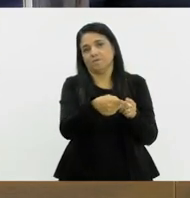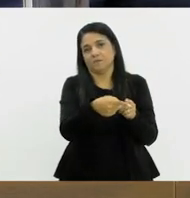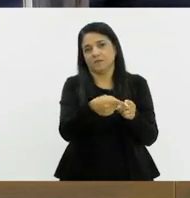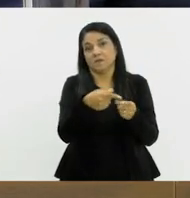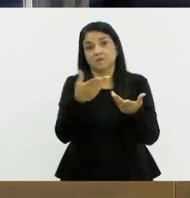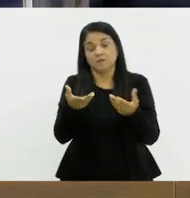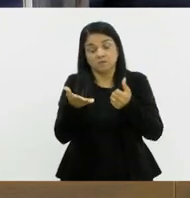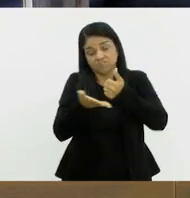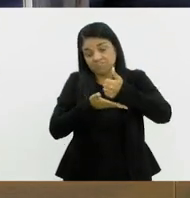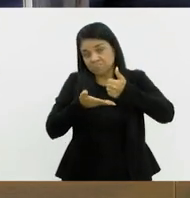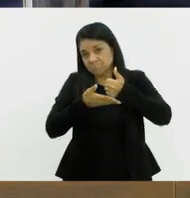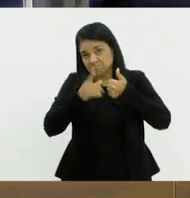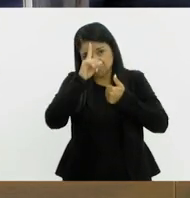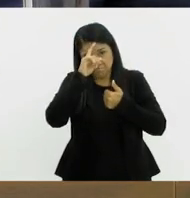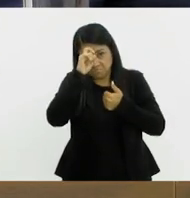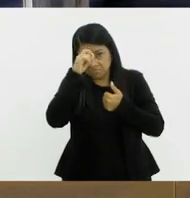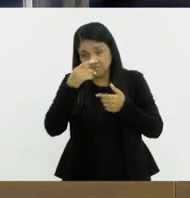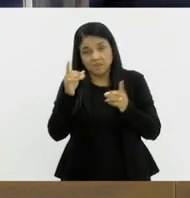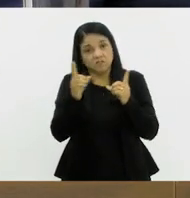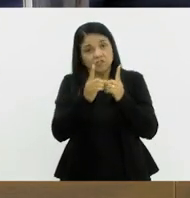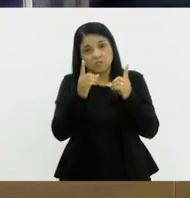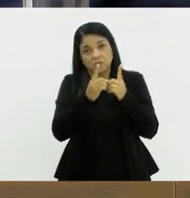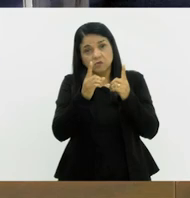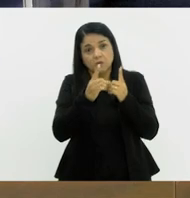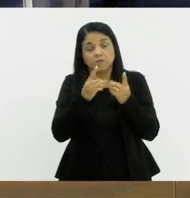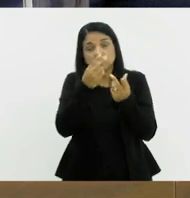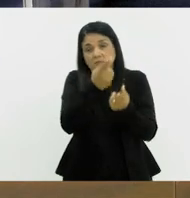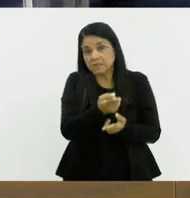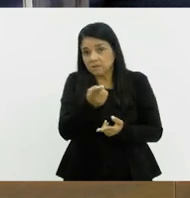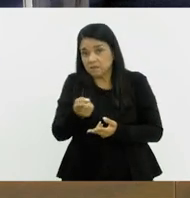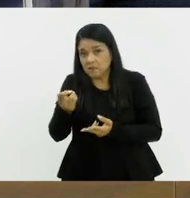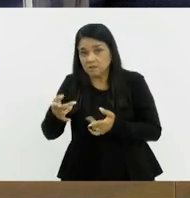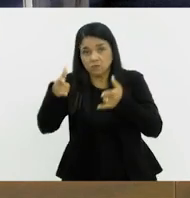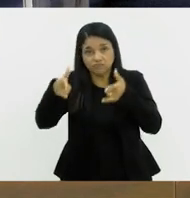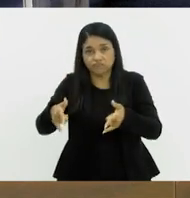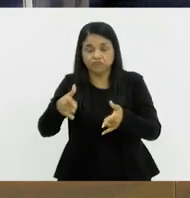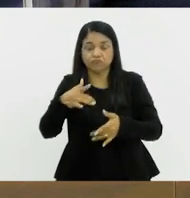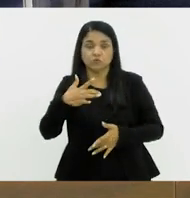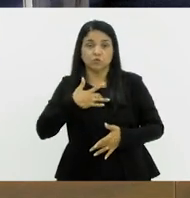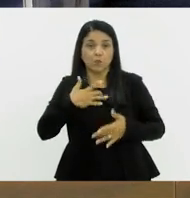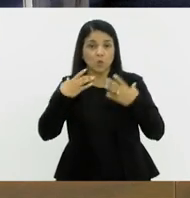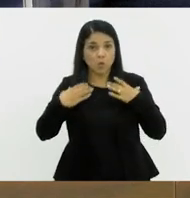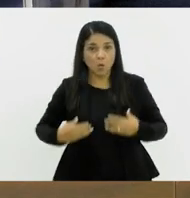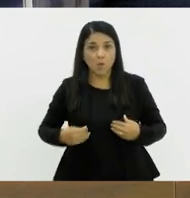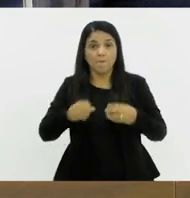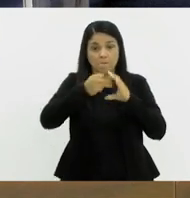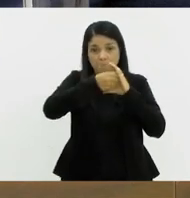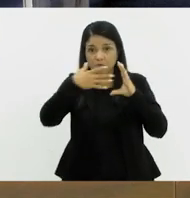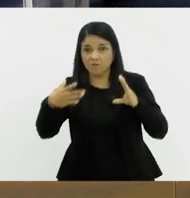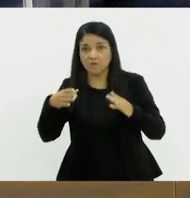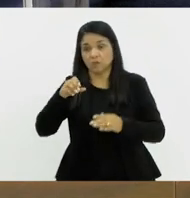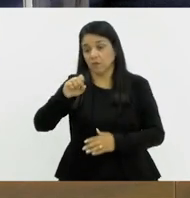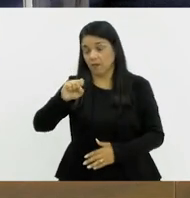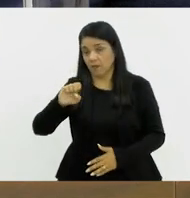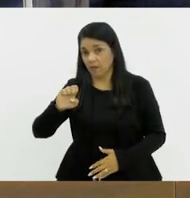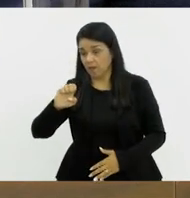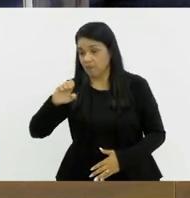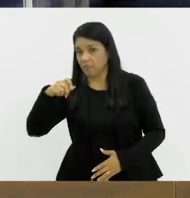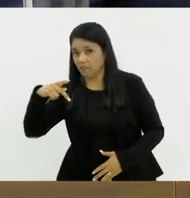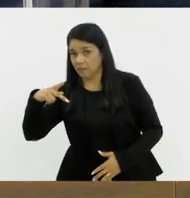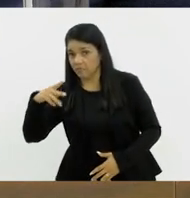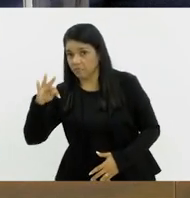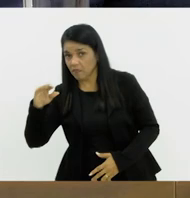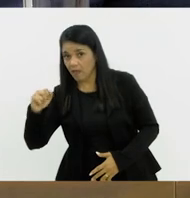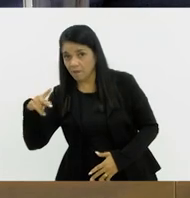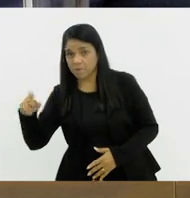com perfil de atendimento de pacientes internados por tuberculose. O perfil disso a gente conhece, está no ETAP, está no Rafael de